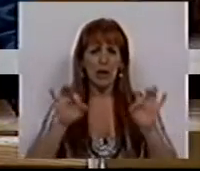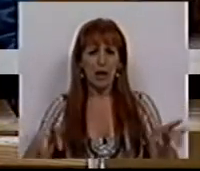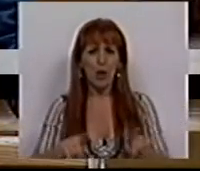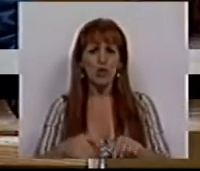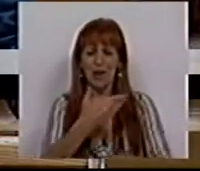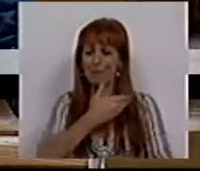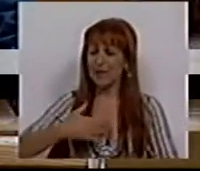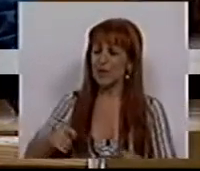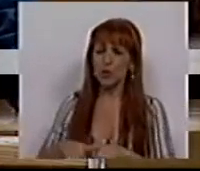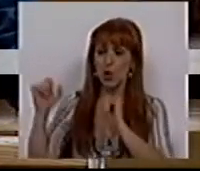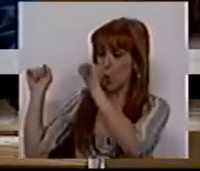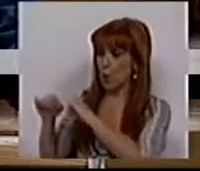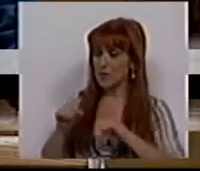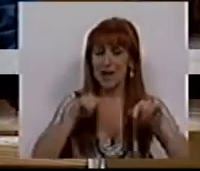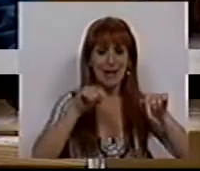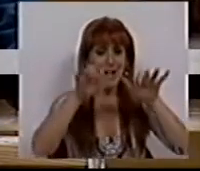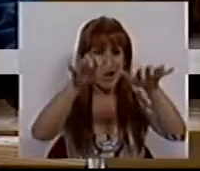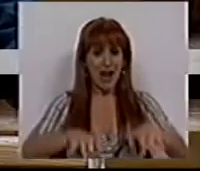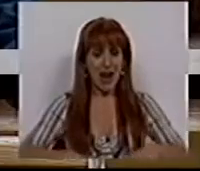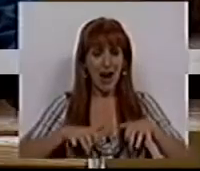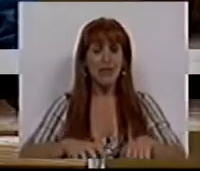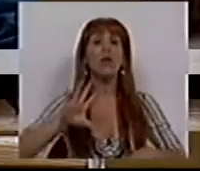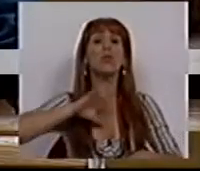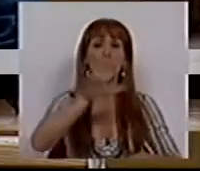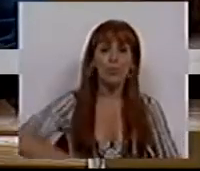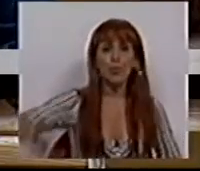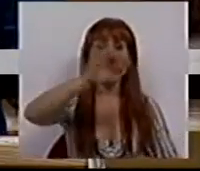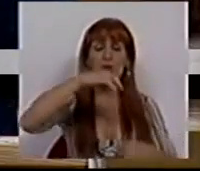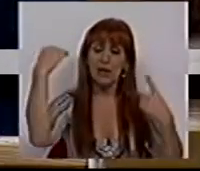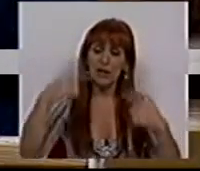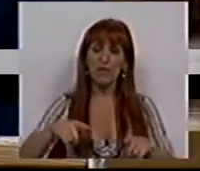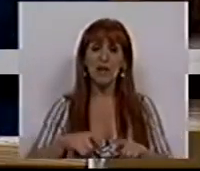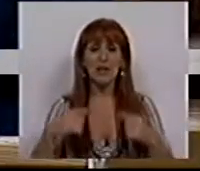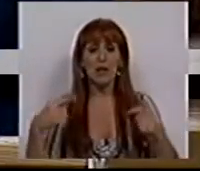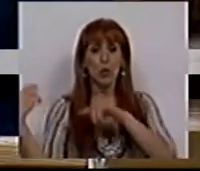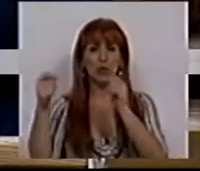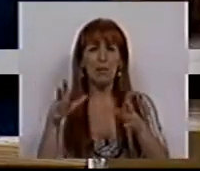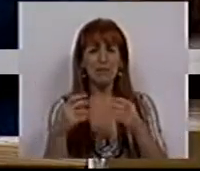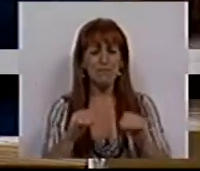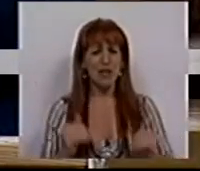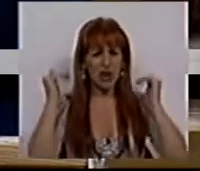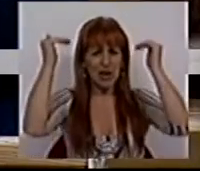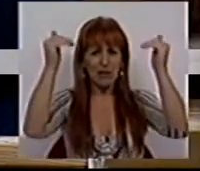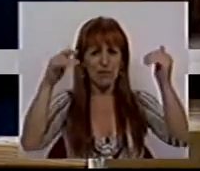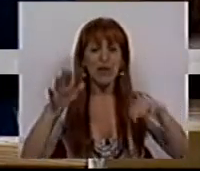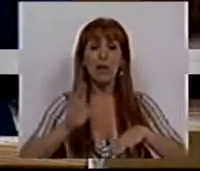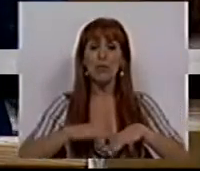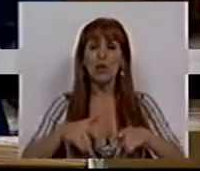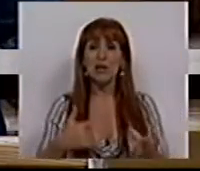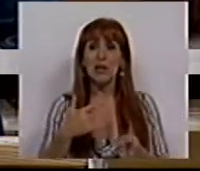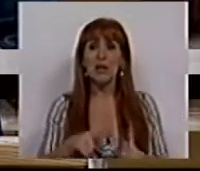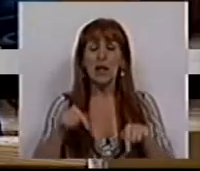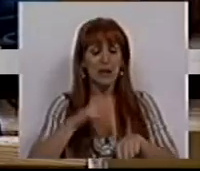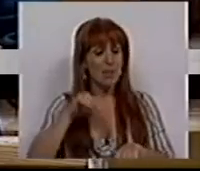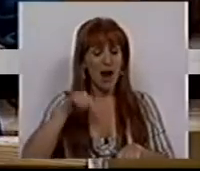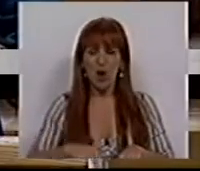este passado de consenso nesta assembleia e no país tivesse merecido um debate mais elevado. E por isso não